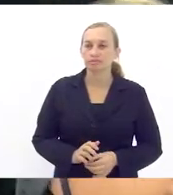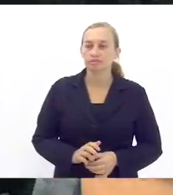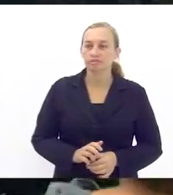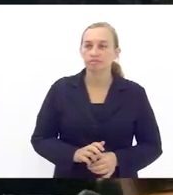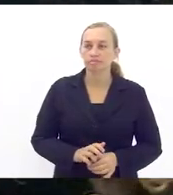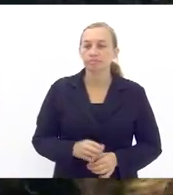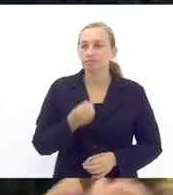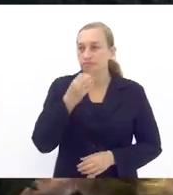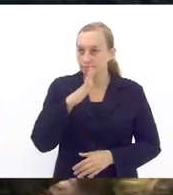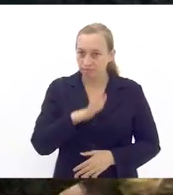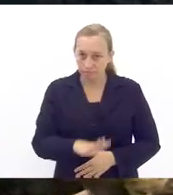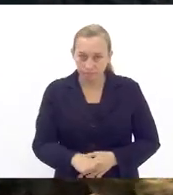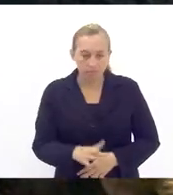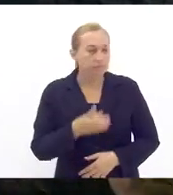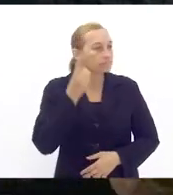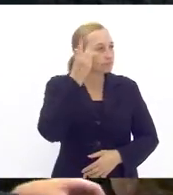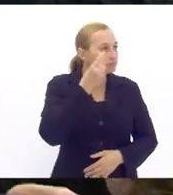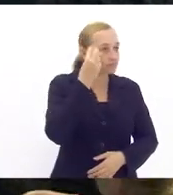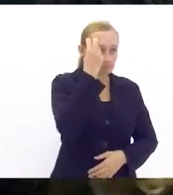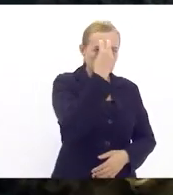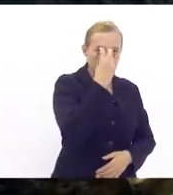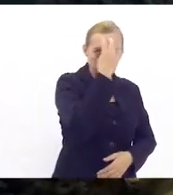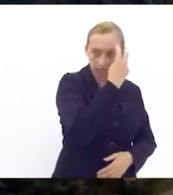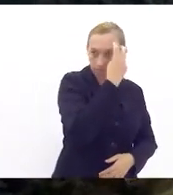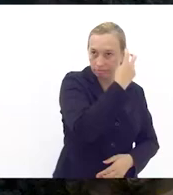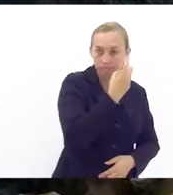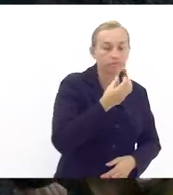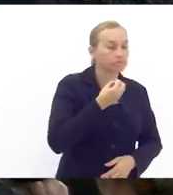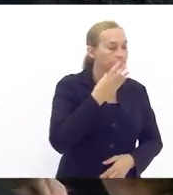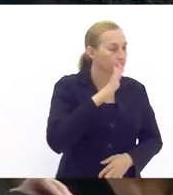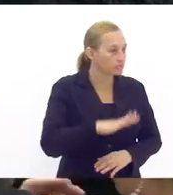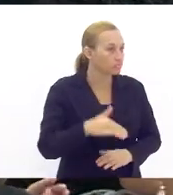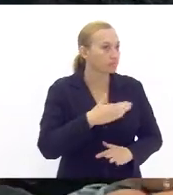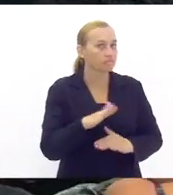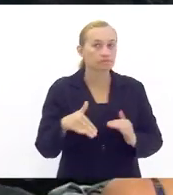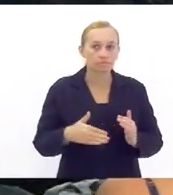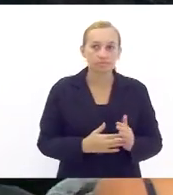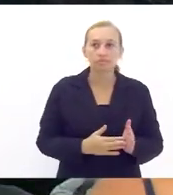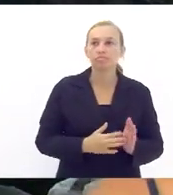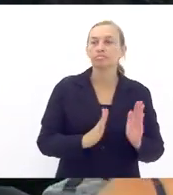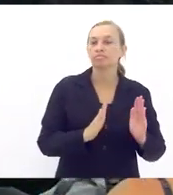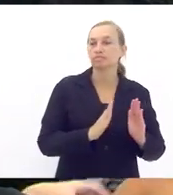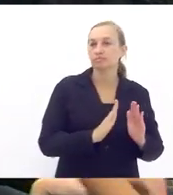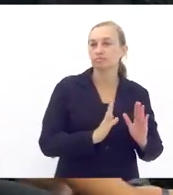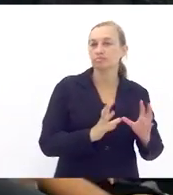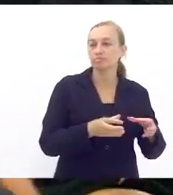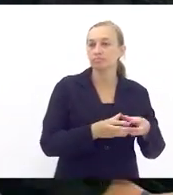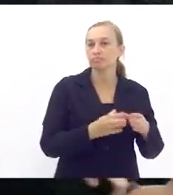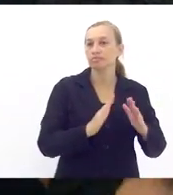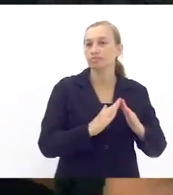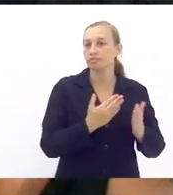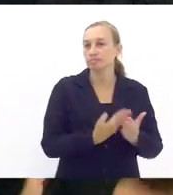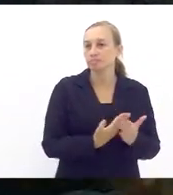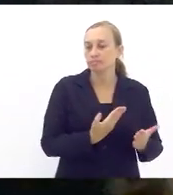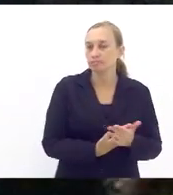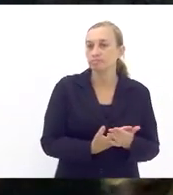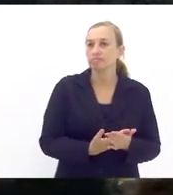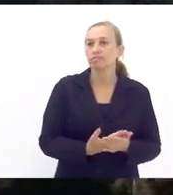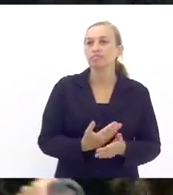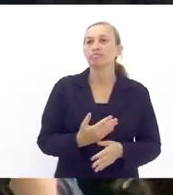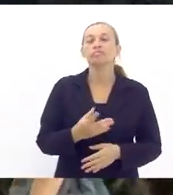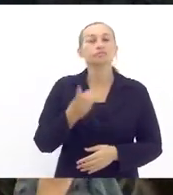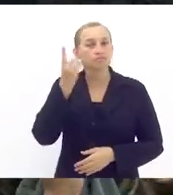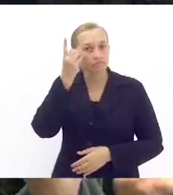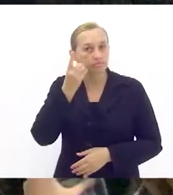gente boa tarde Deputado Verônica Lima Boa tarde toda comunidade da Martins Pena deputados deputados representantes